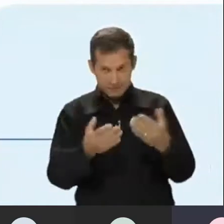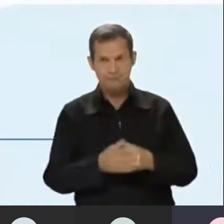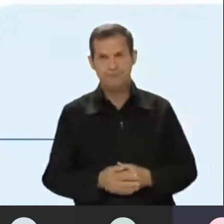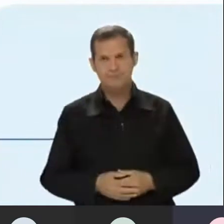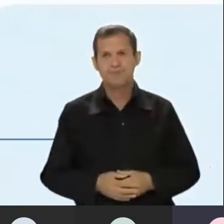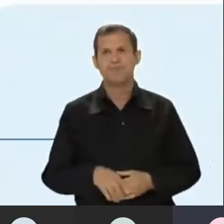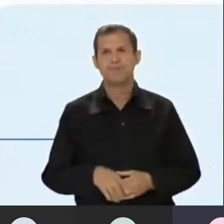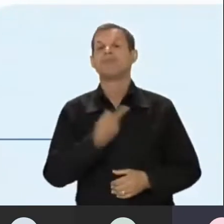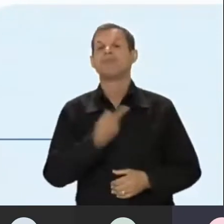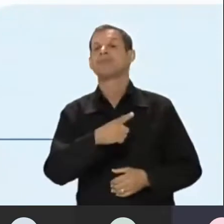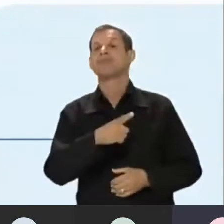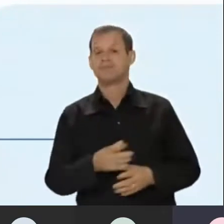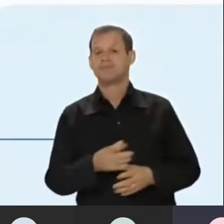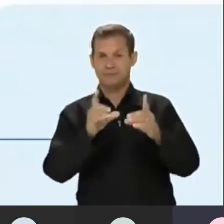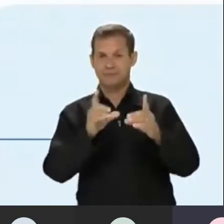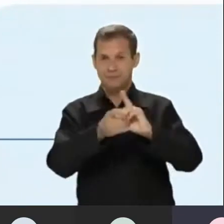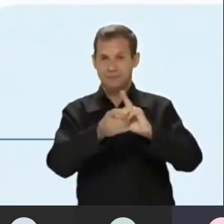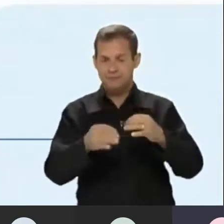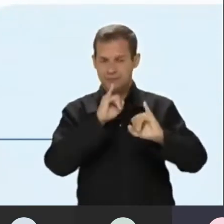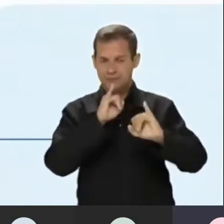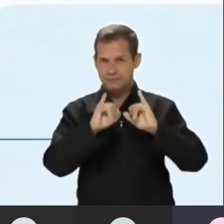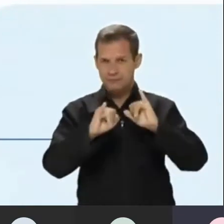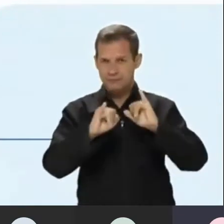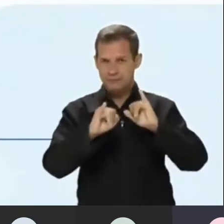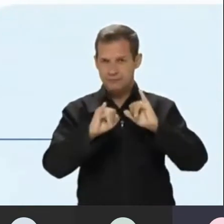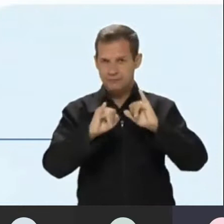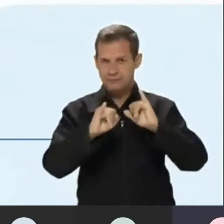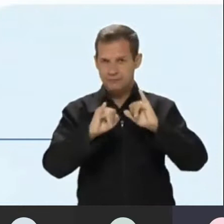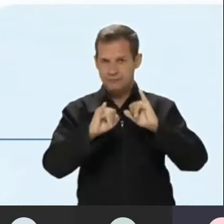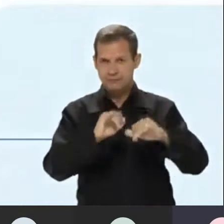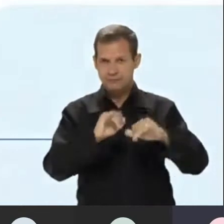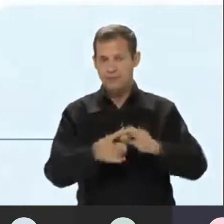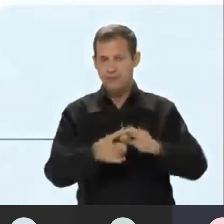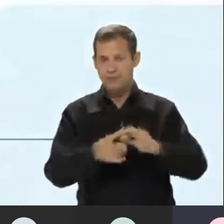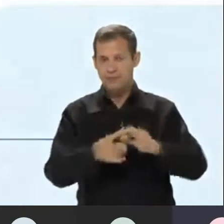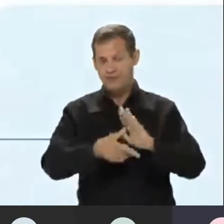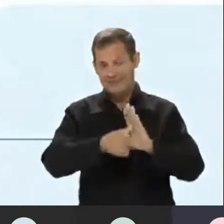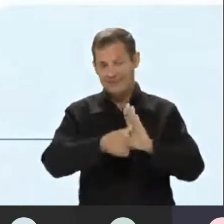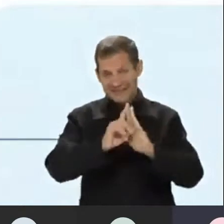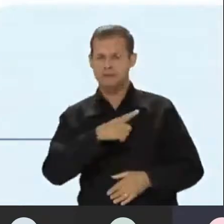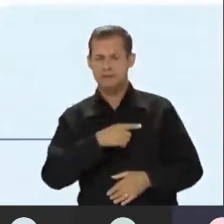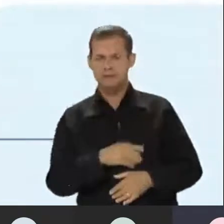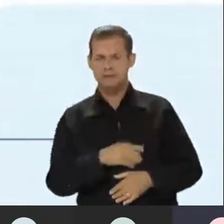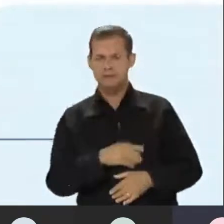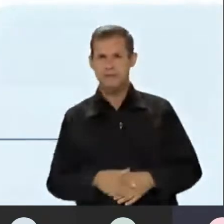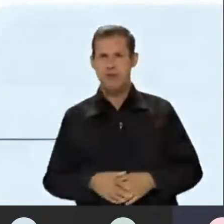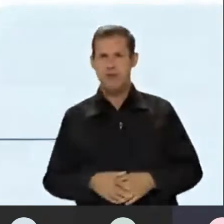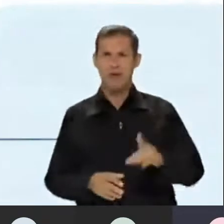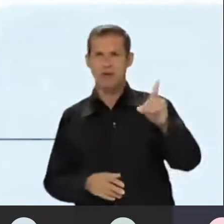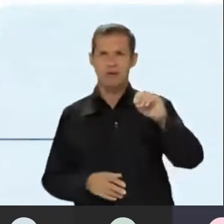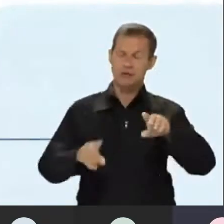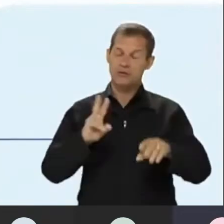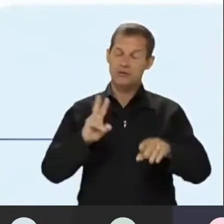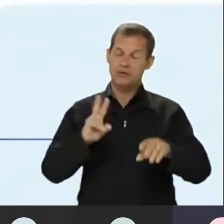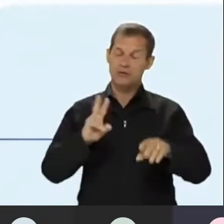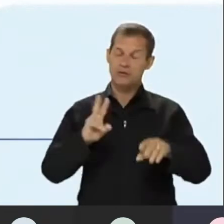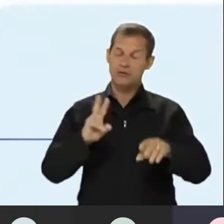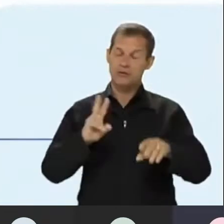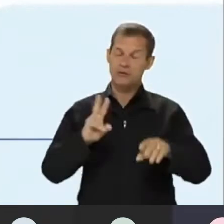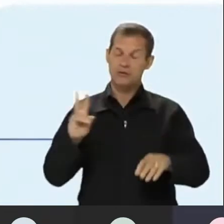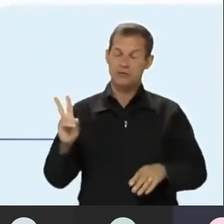aqui? Que a gente tem essa junção das informações anteriores, né, onde a gente vê aqui essas zonas, com os valores